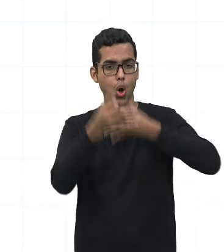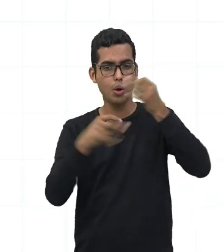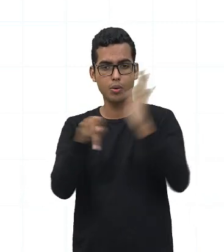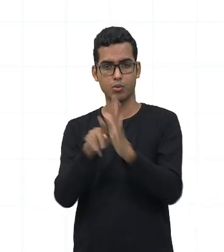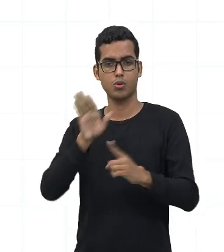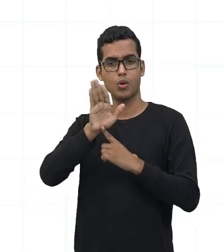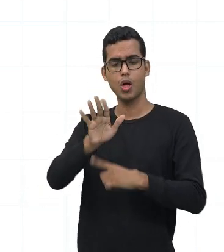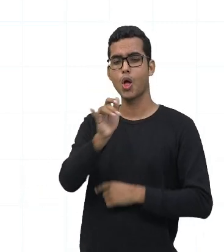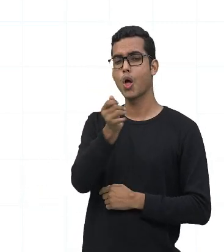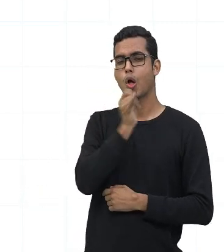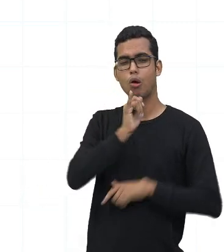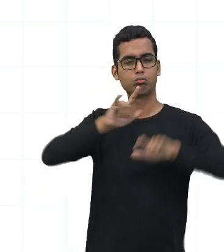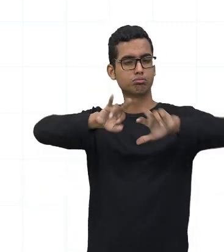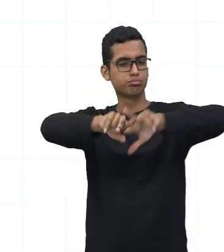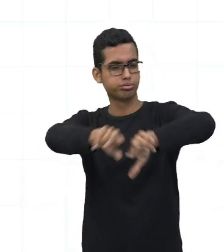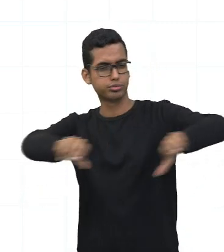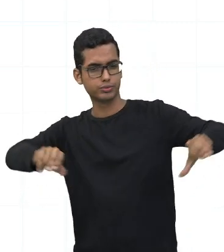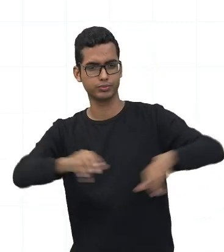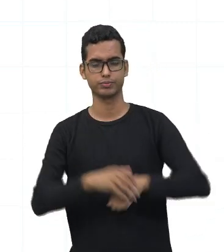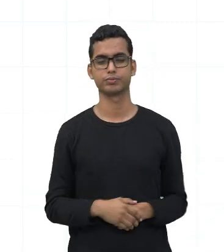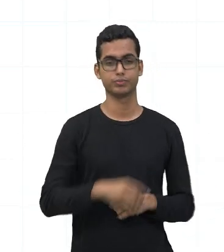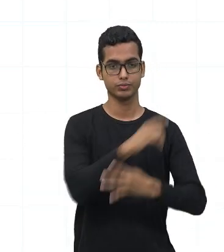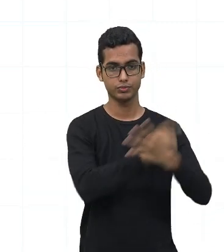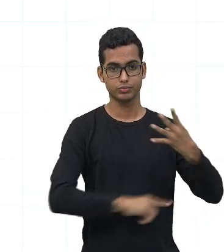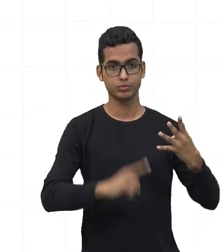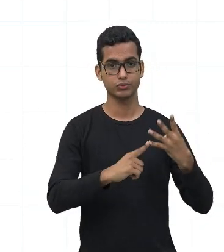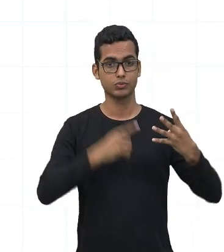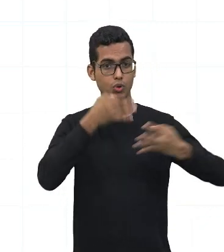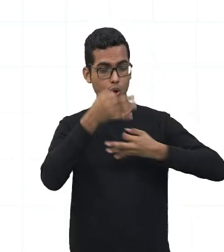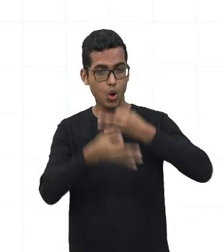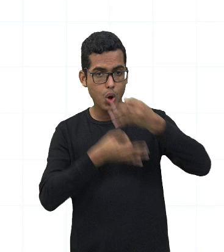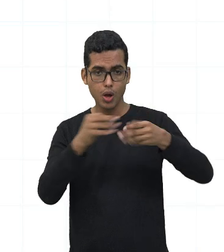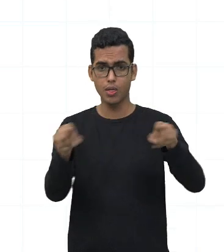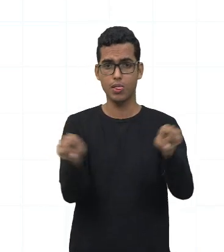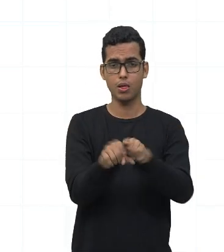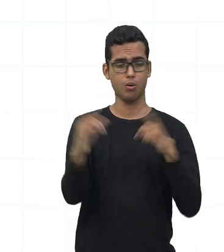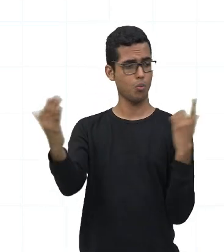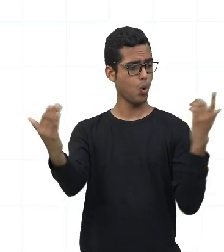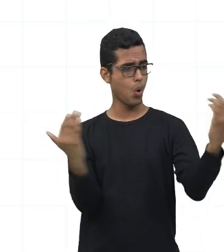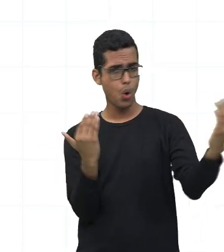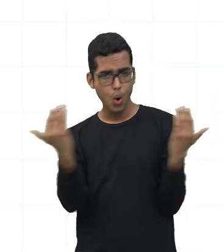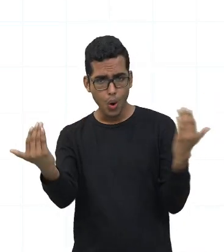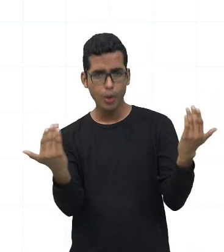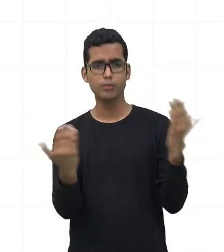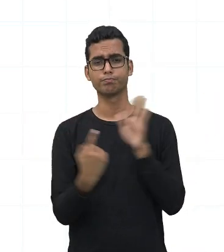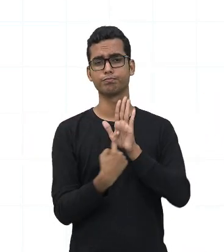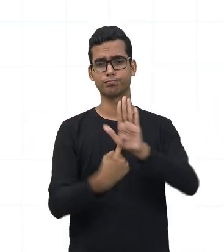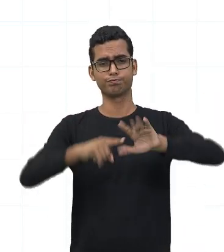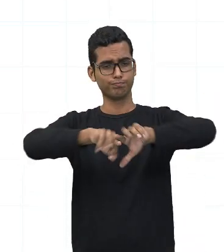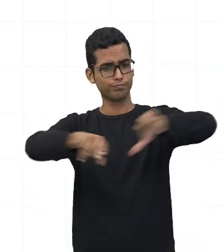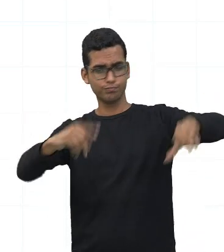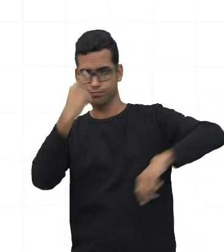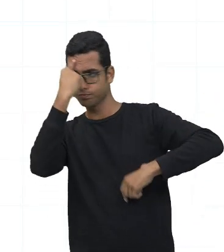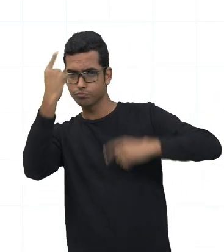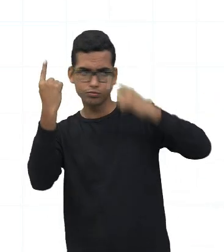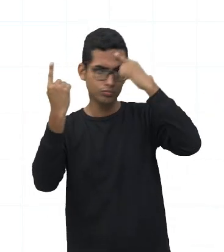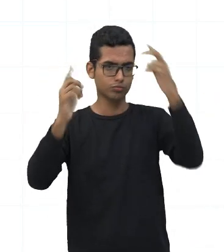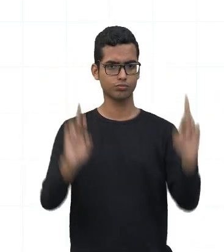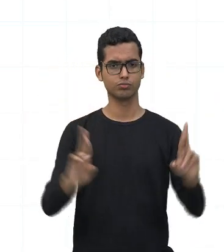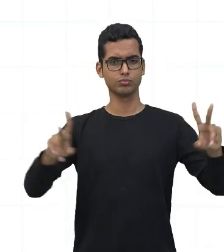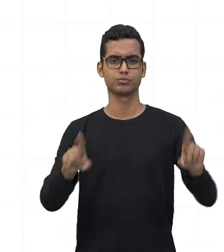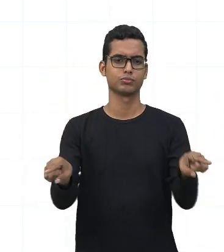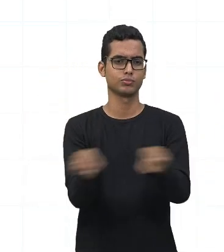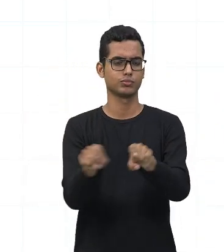exemplificação, apresentar exemplos. Argumento de comparação, comparação de ideias